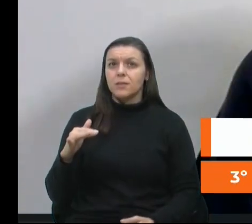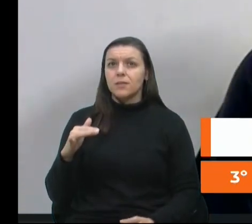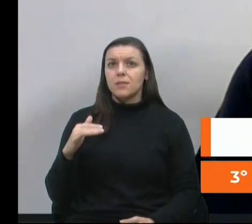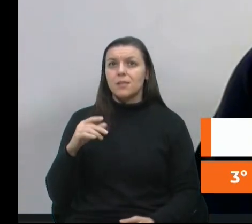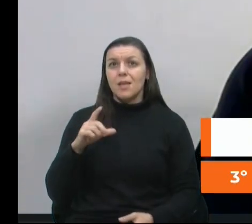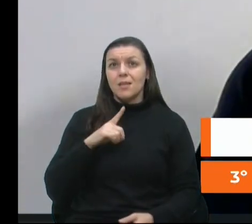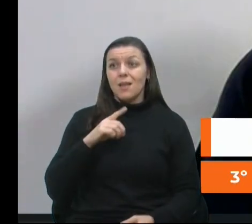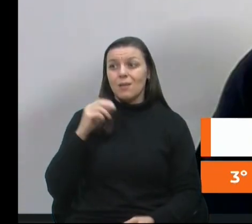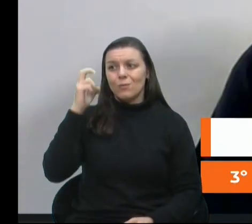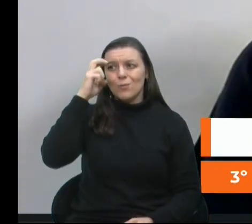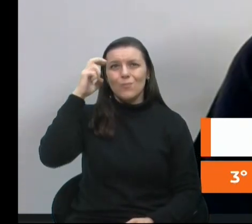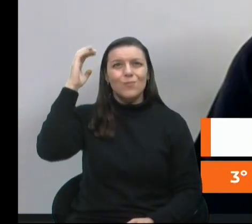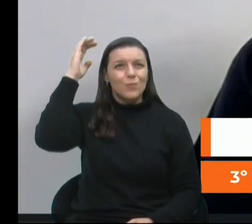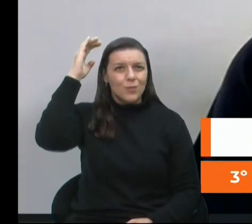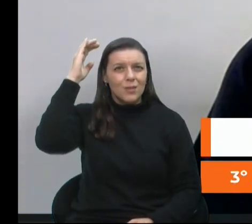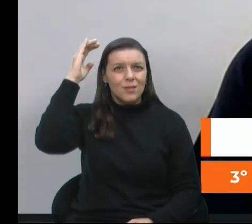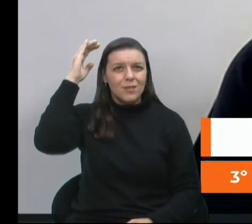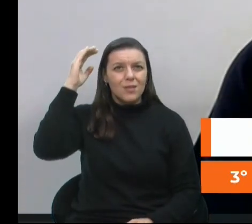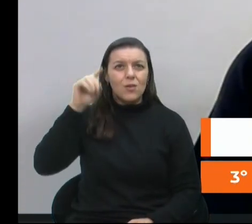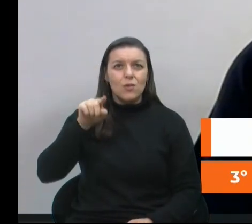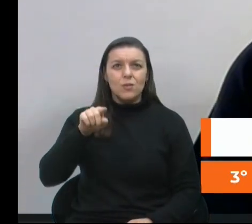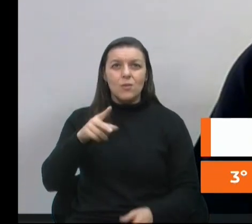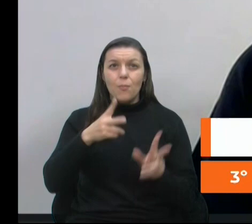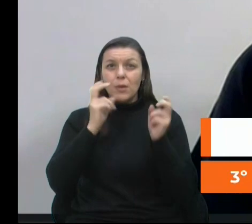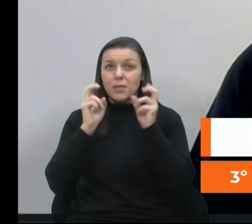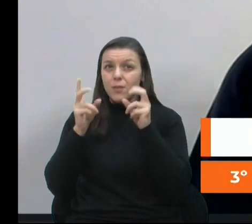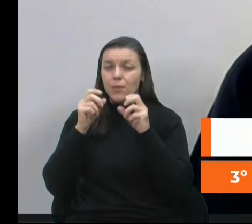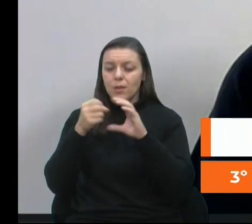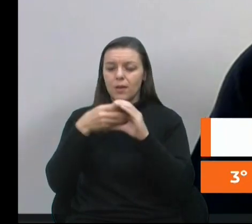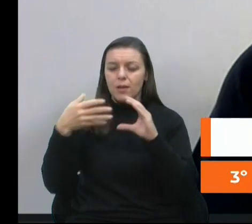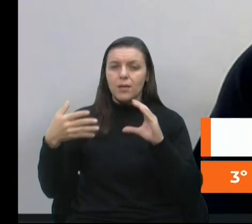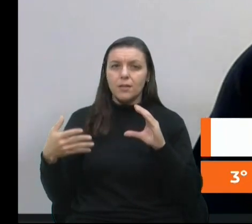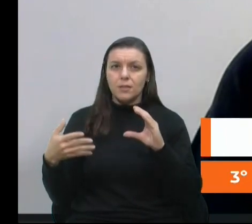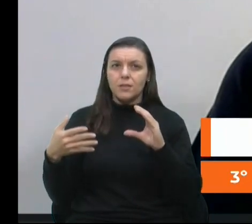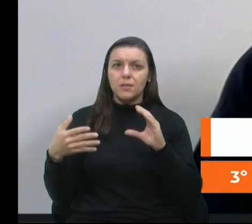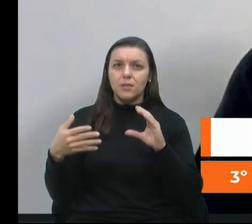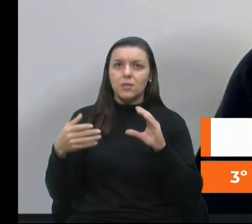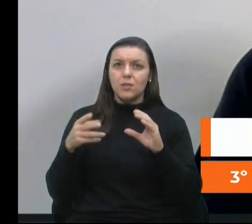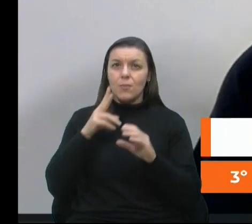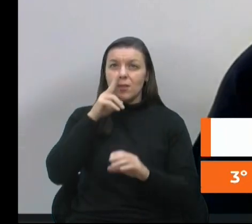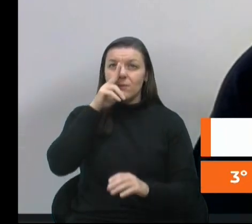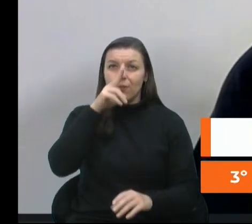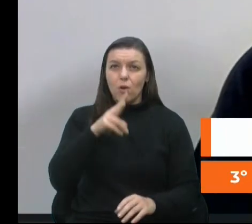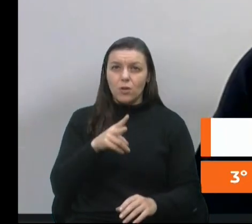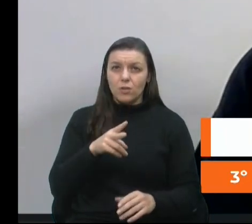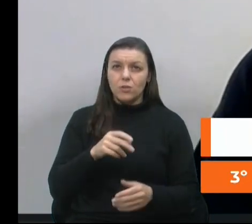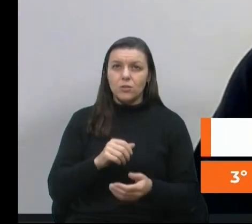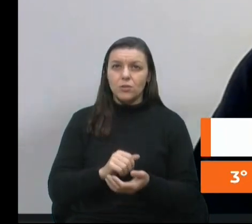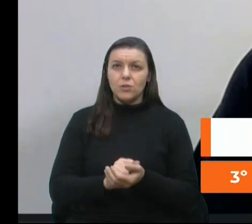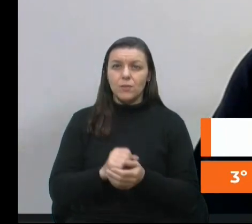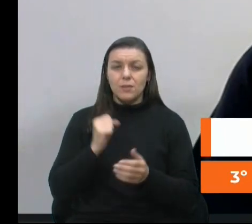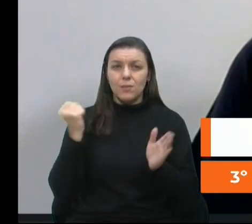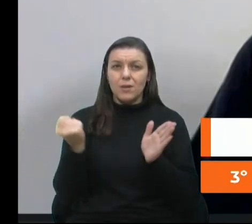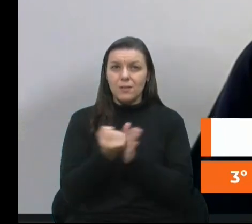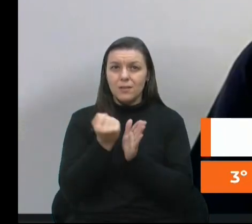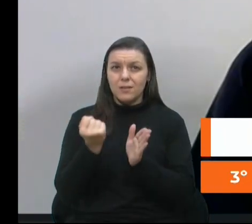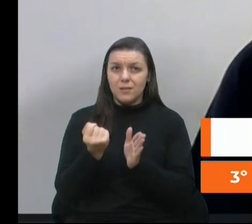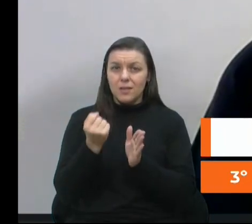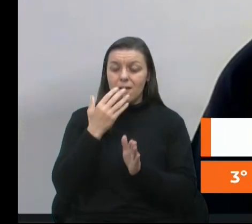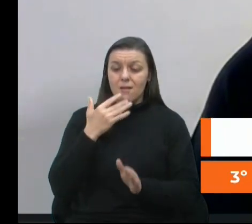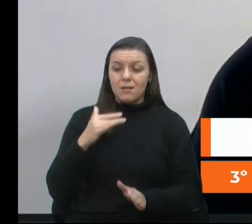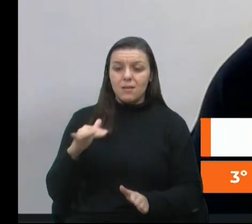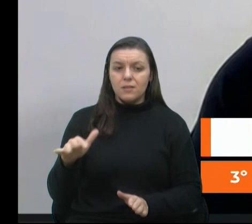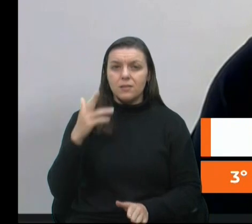neuroatípicas, superdotadas, vocês vão ver que essas características elas são muito mais intensas, muito mais presentes e muito mais marcantes. A